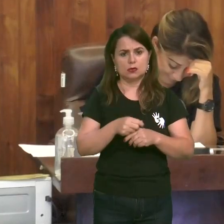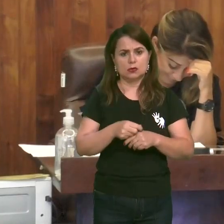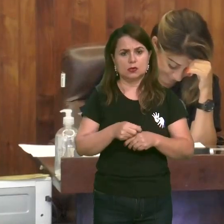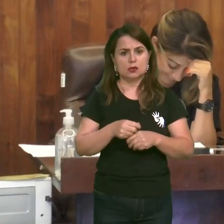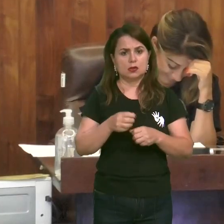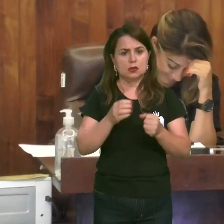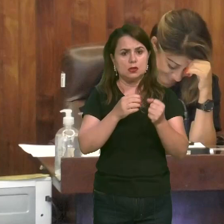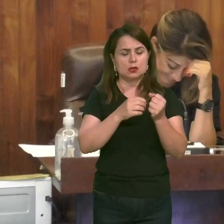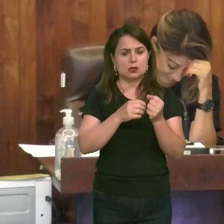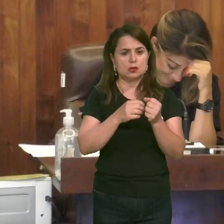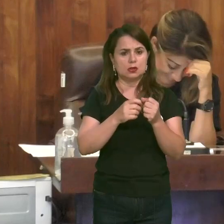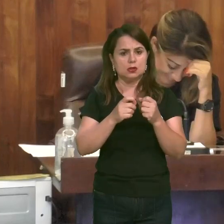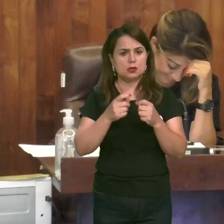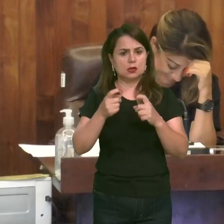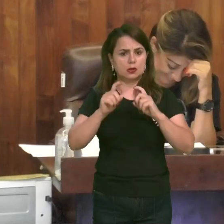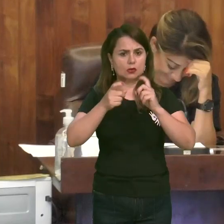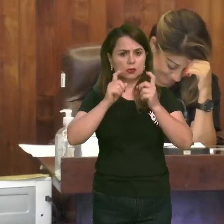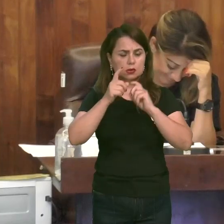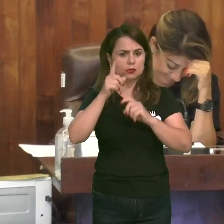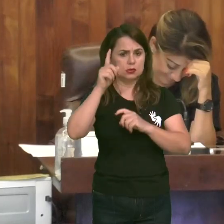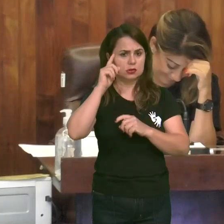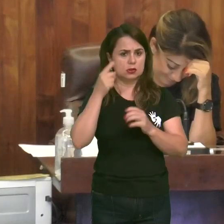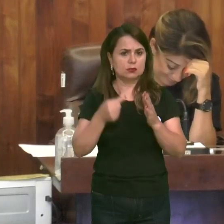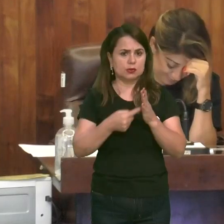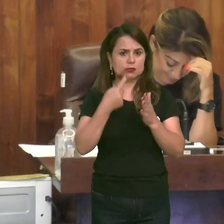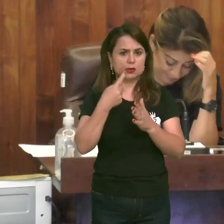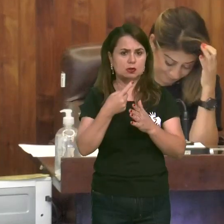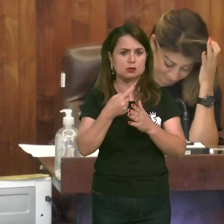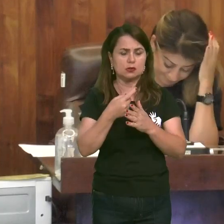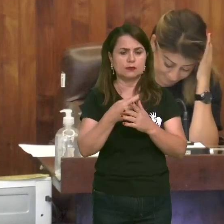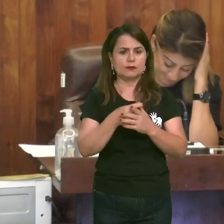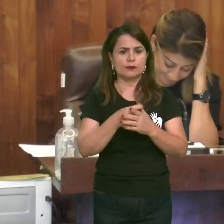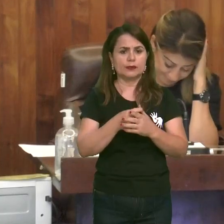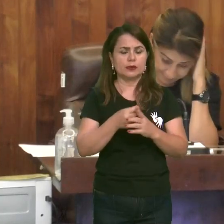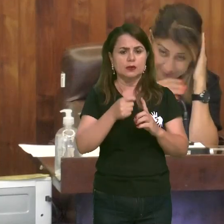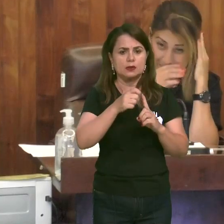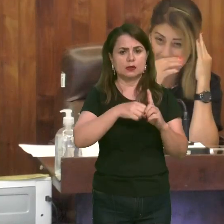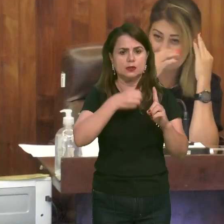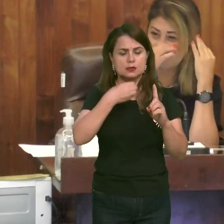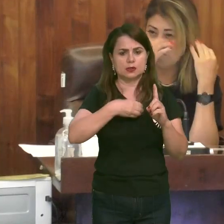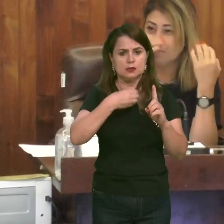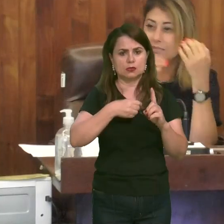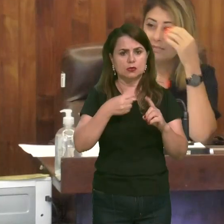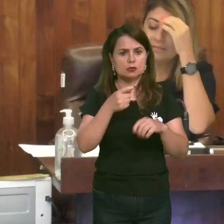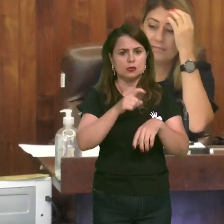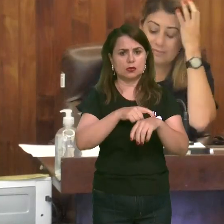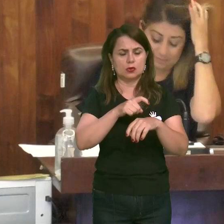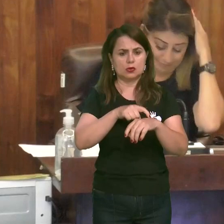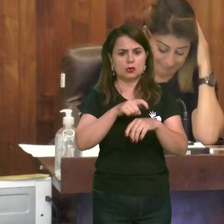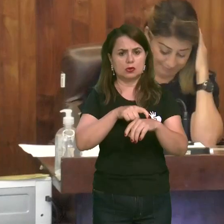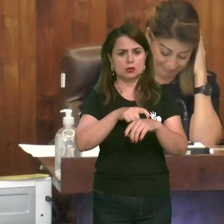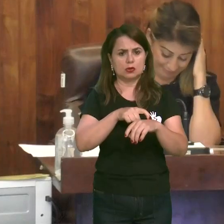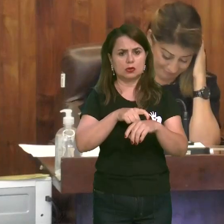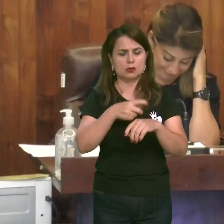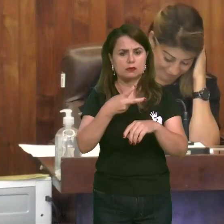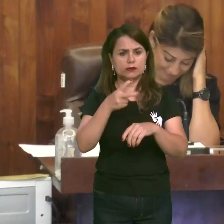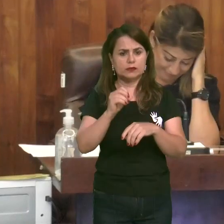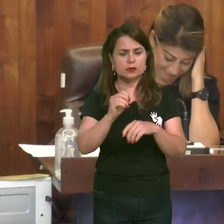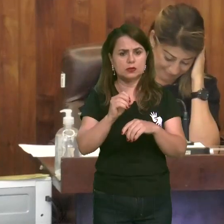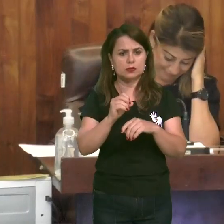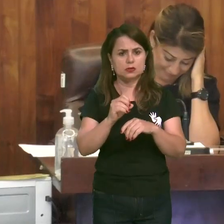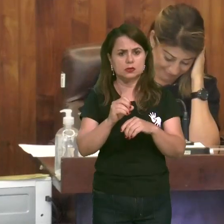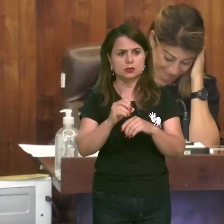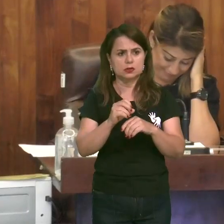de uma sessão solene no dia primeiro de dezembro de 2022 quinta-feira às 20 horas no recinto da edividade